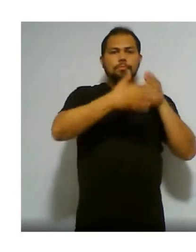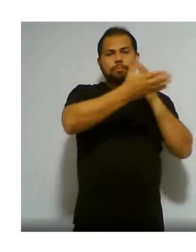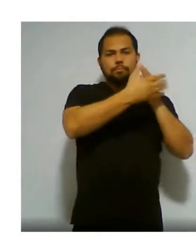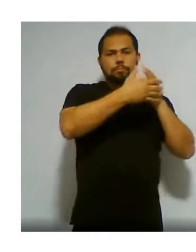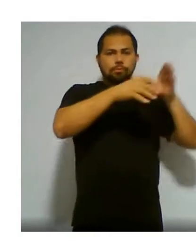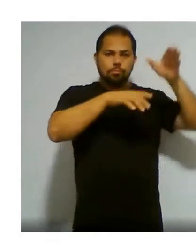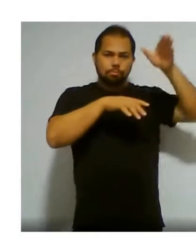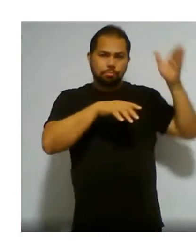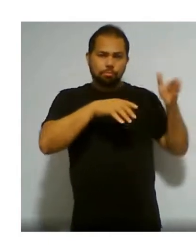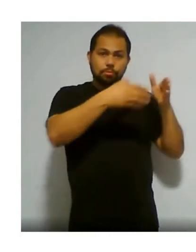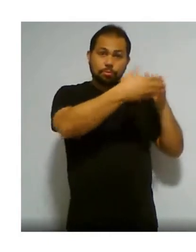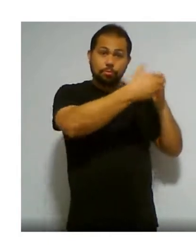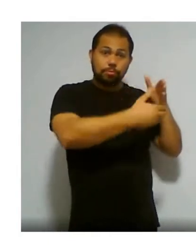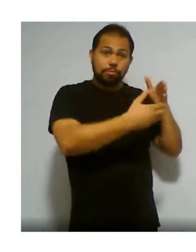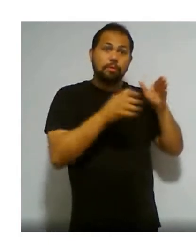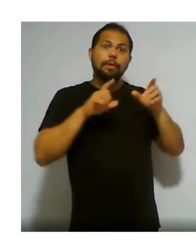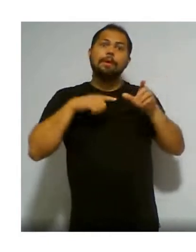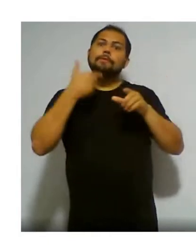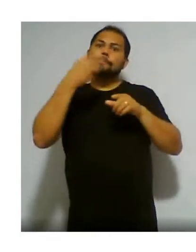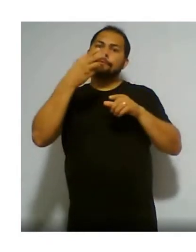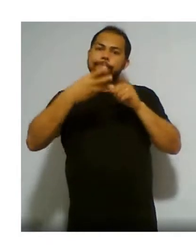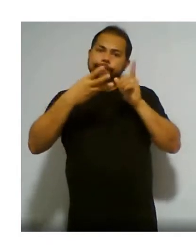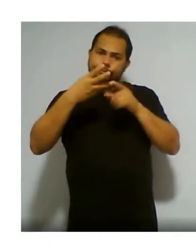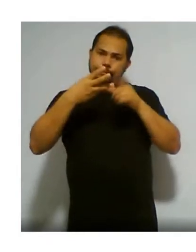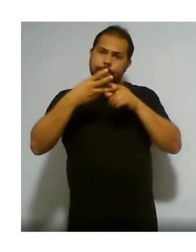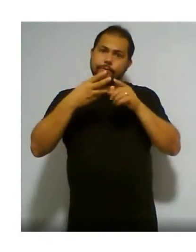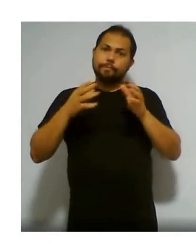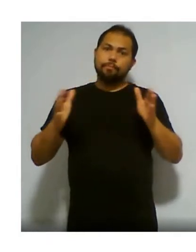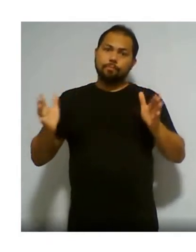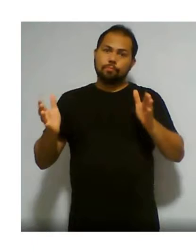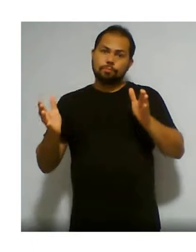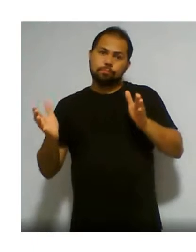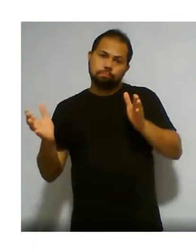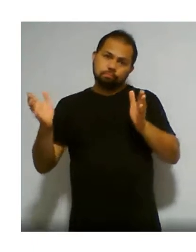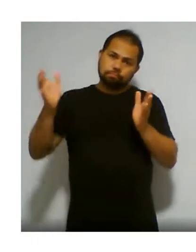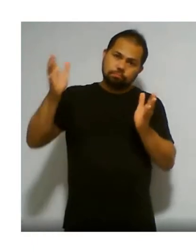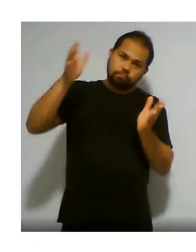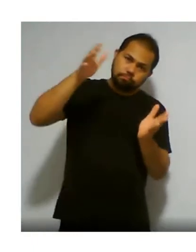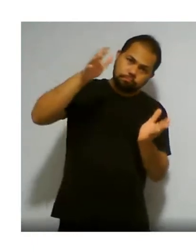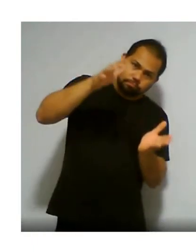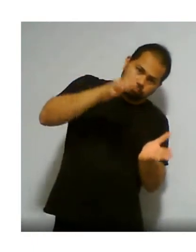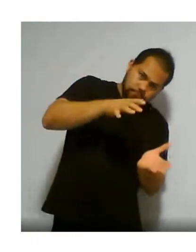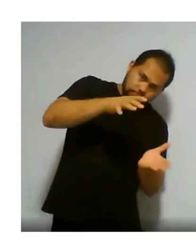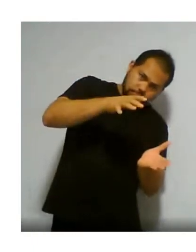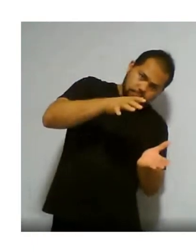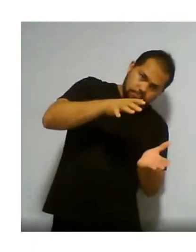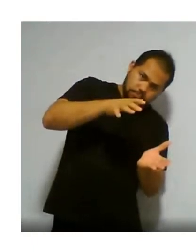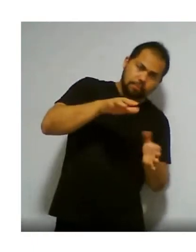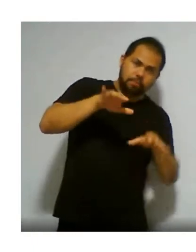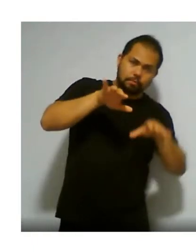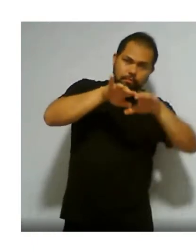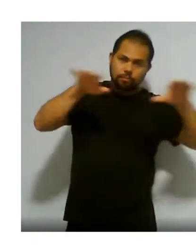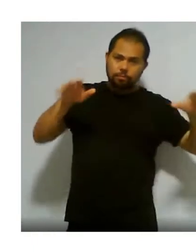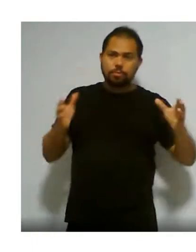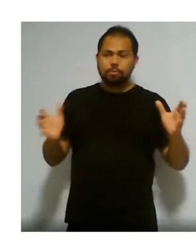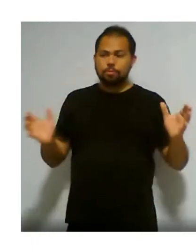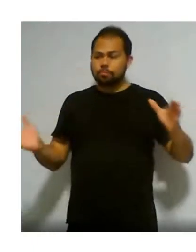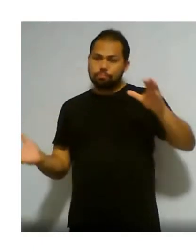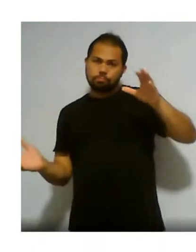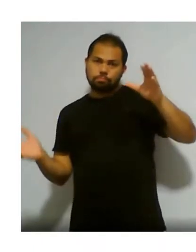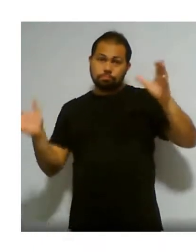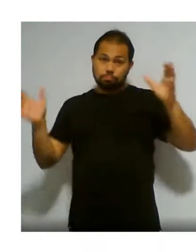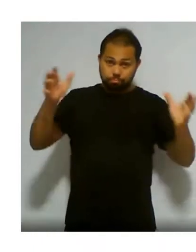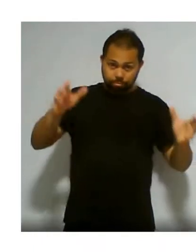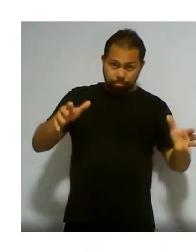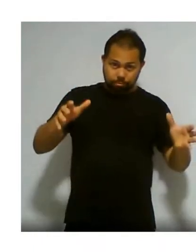sempre aconselho é deitar o gabinete. A gente deita o gabinete sobre a nossa bancada de trabalho, né? E